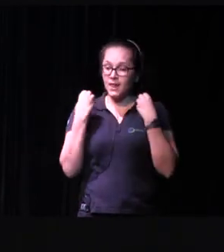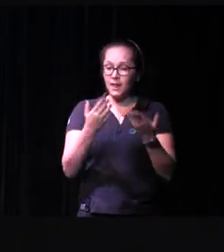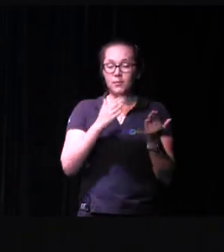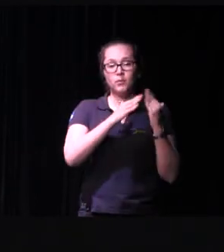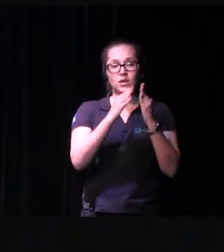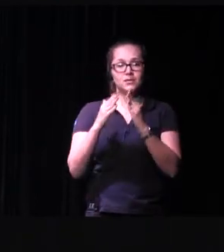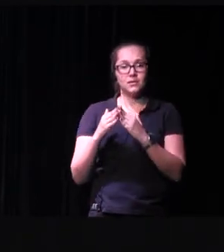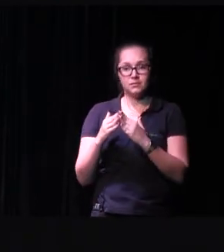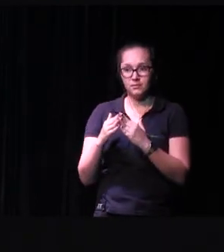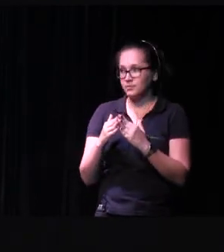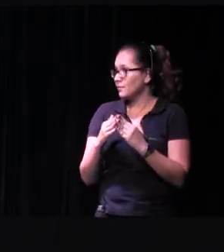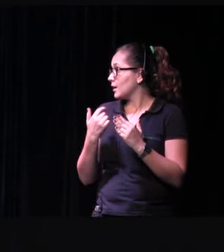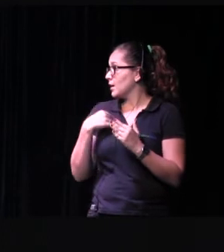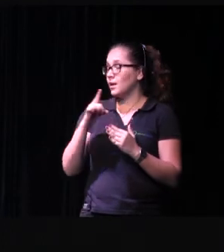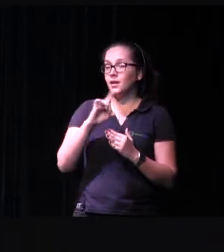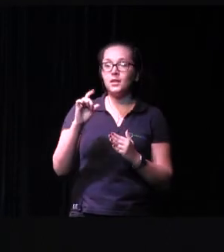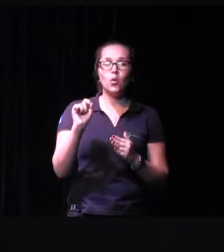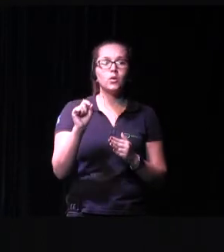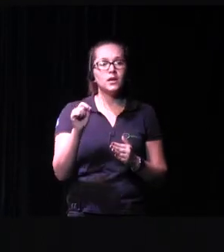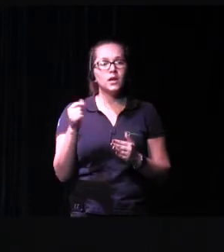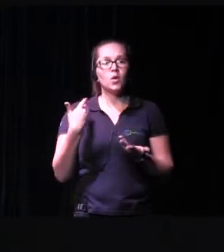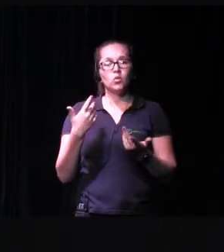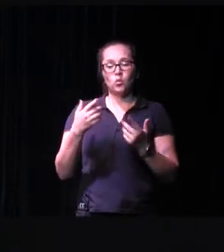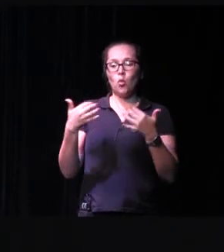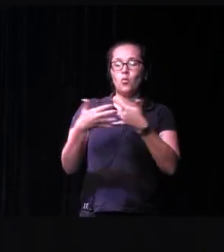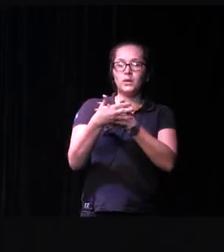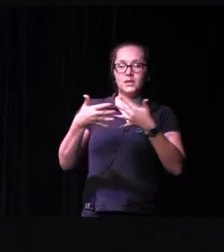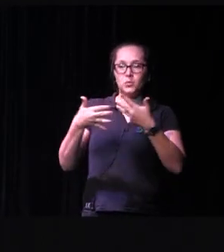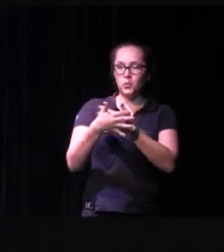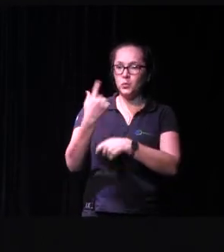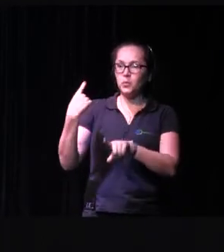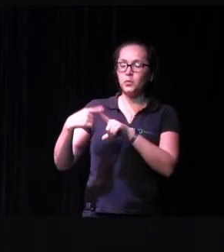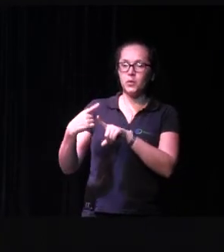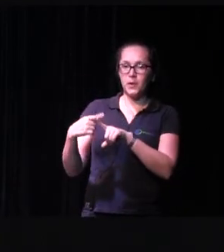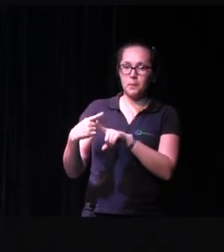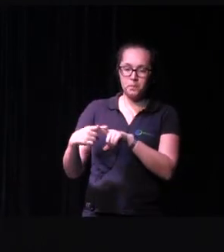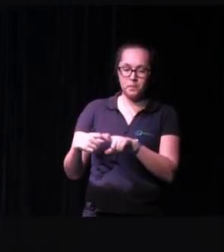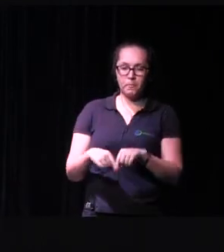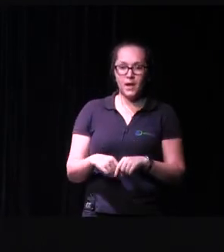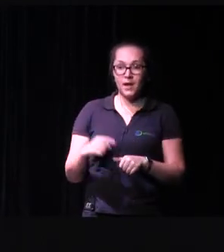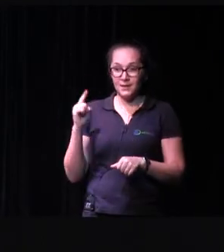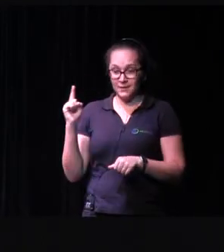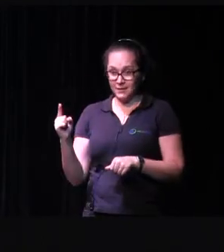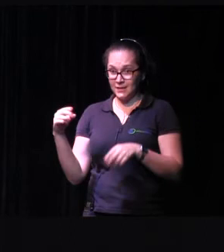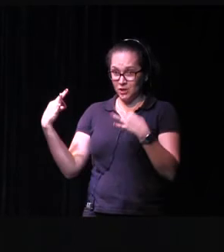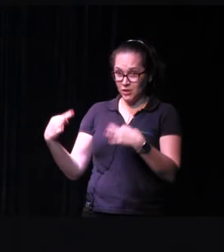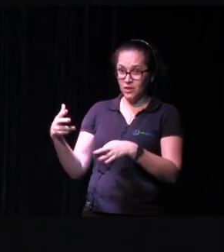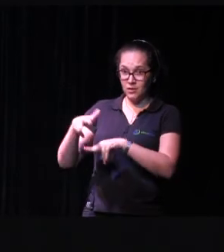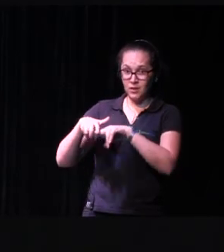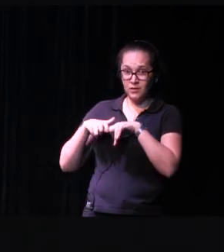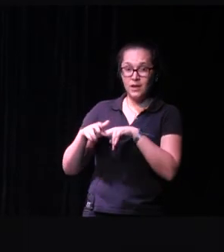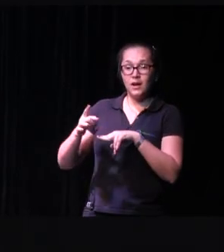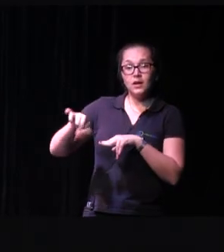de urbanismo. porque, dessa forma, as nossas cidades, neste